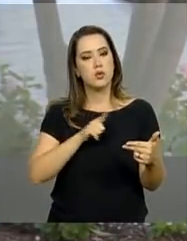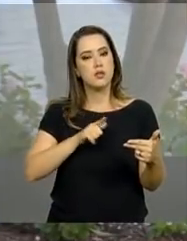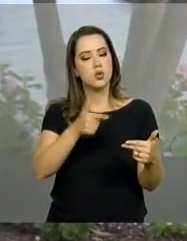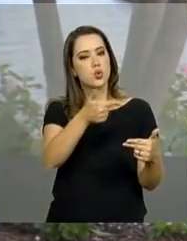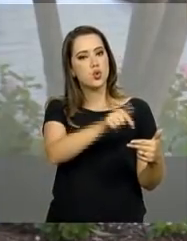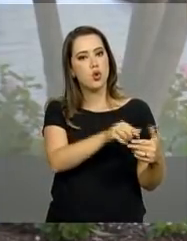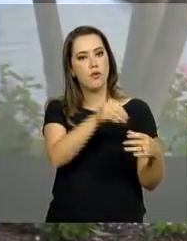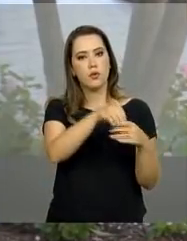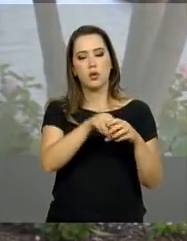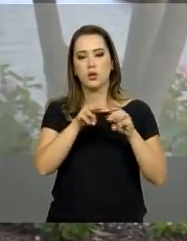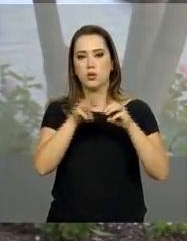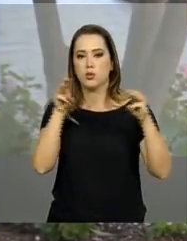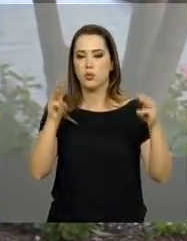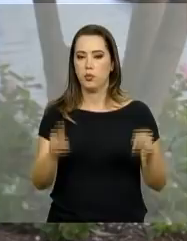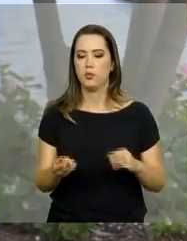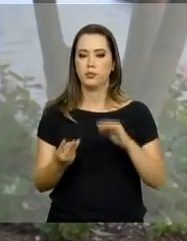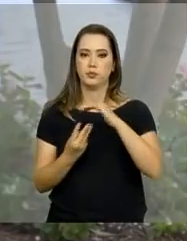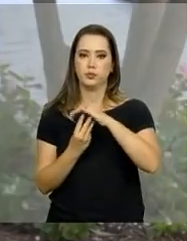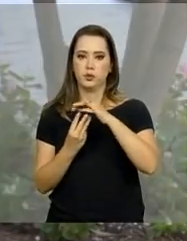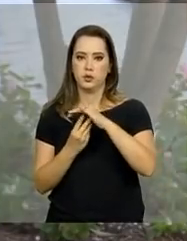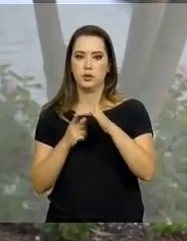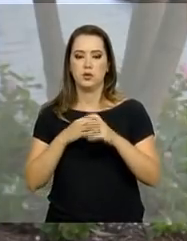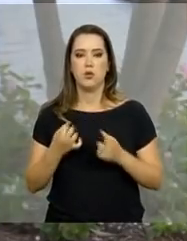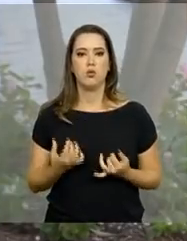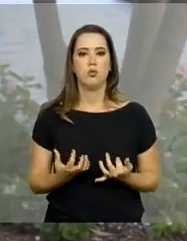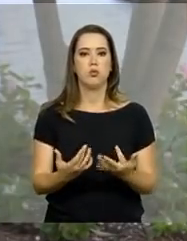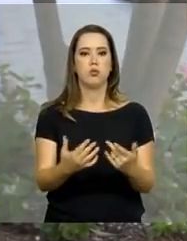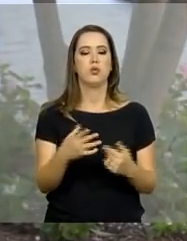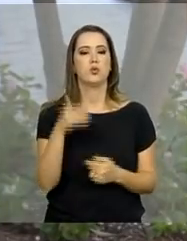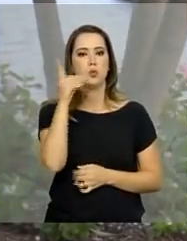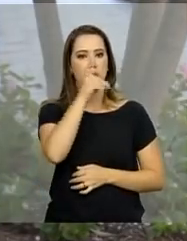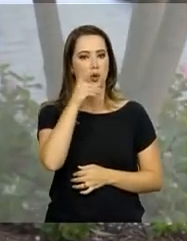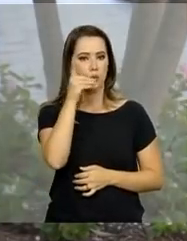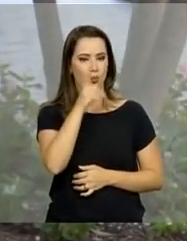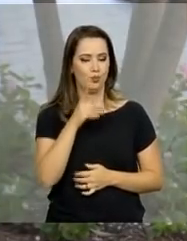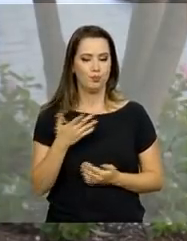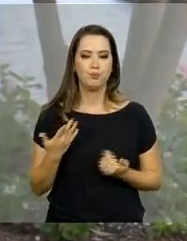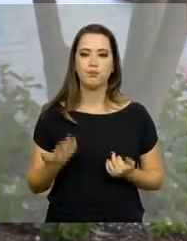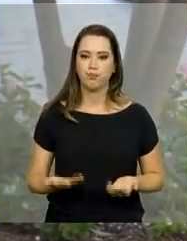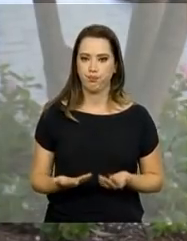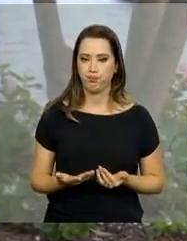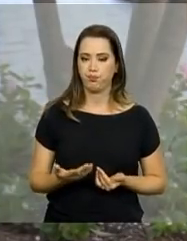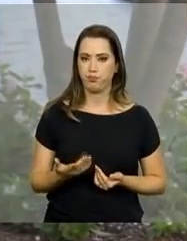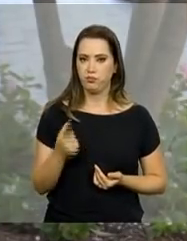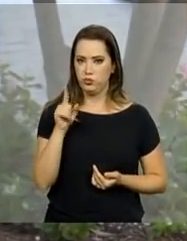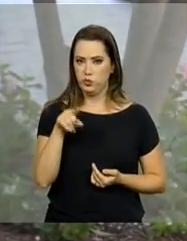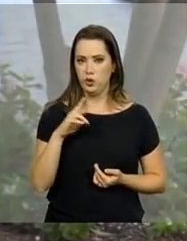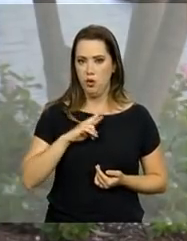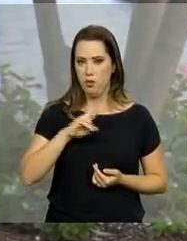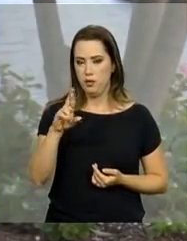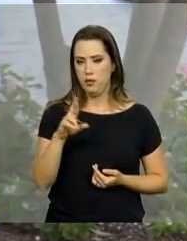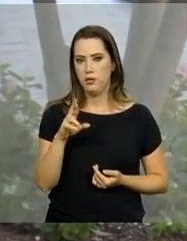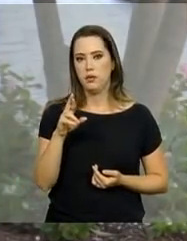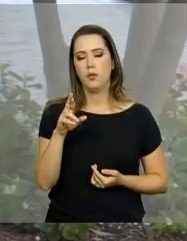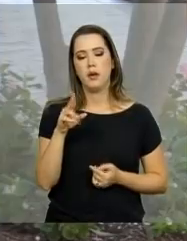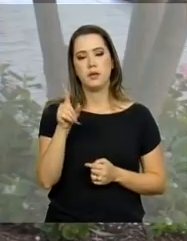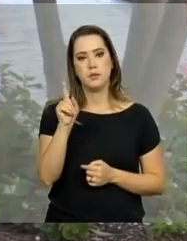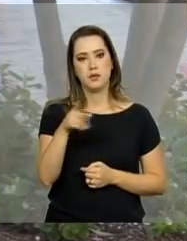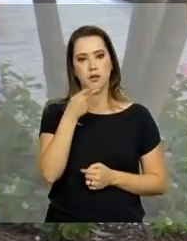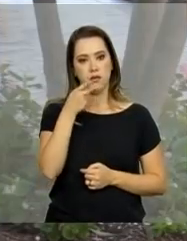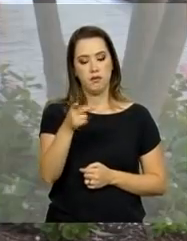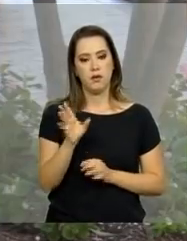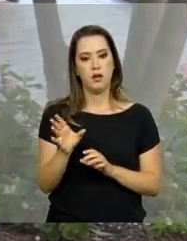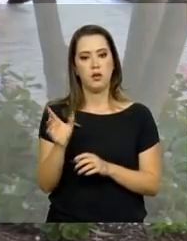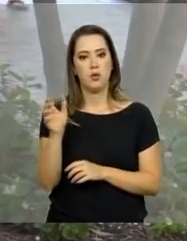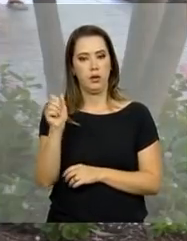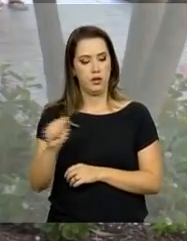Nacional, atingido por um incêndio de grandes proporções na noite de domingo. O diretor executivo da instituição, Gary Nell, disse que ela